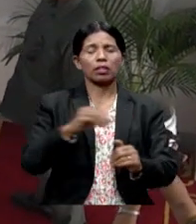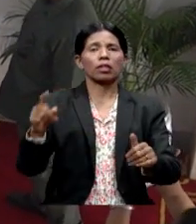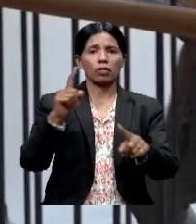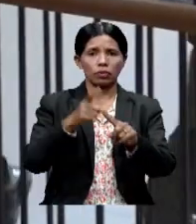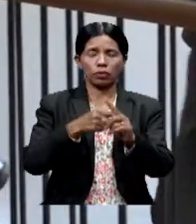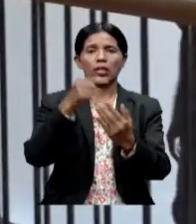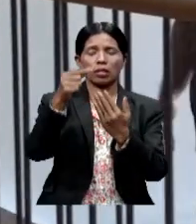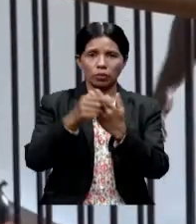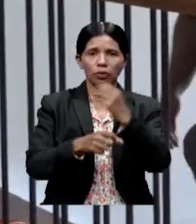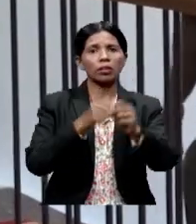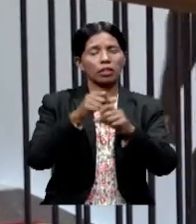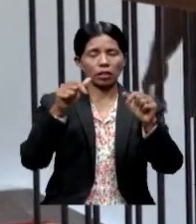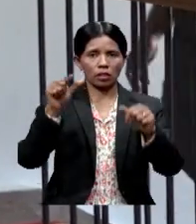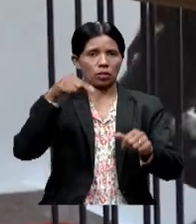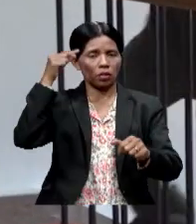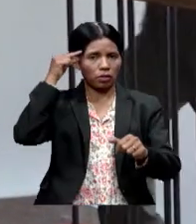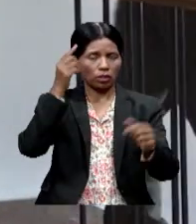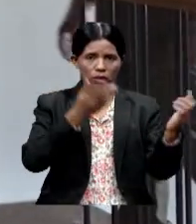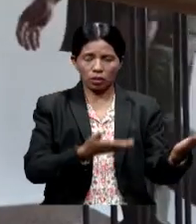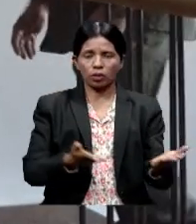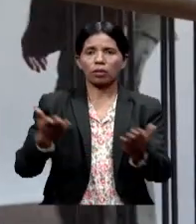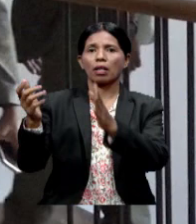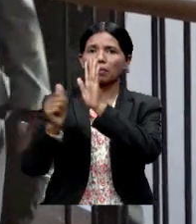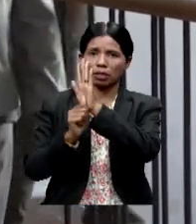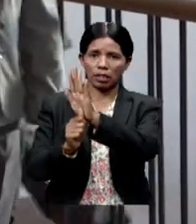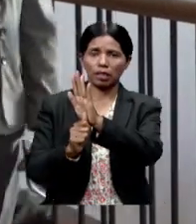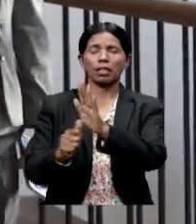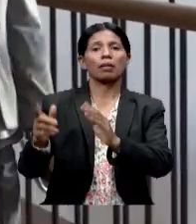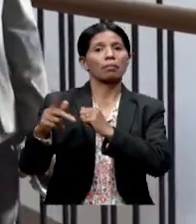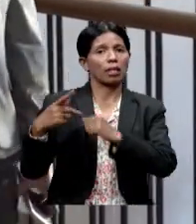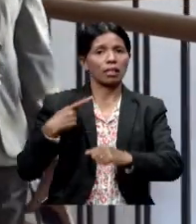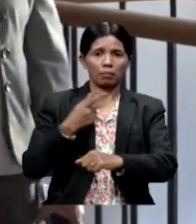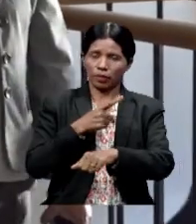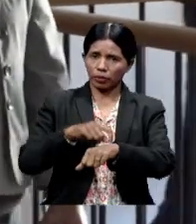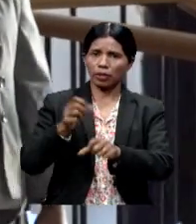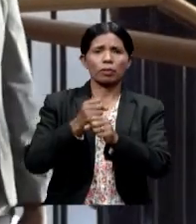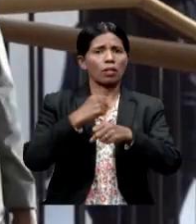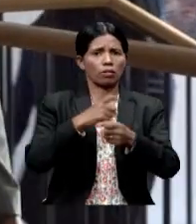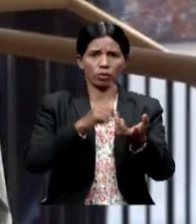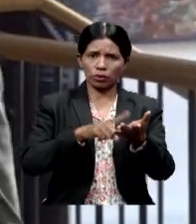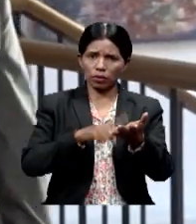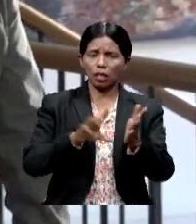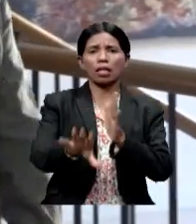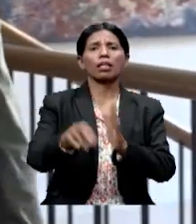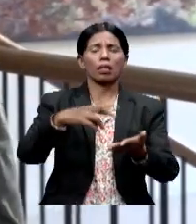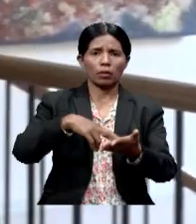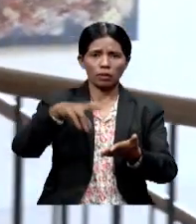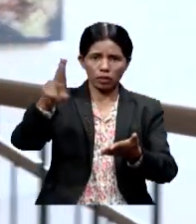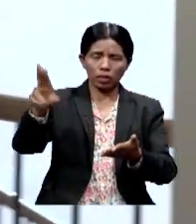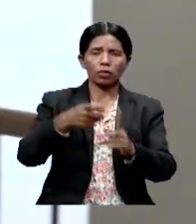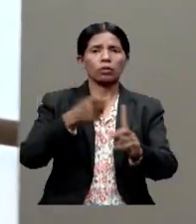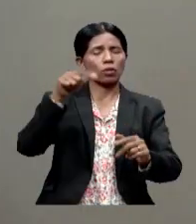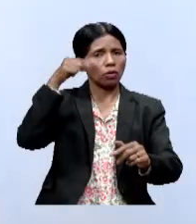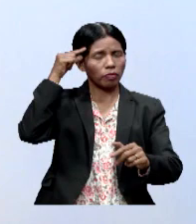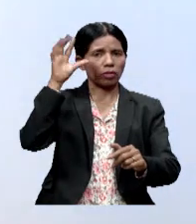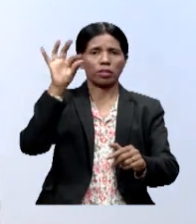Fulan Agosto Tinane, Governo se lori apresenta ao Parlamento Nacional, o de halo discussão no retang aprovação no NE Governo da